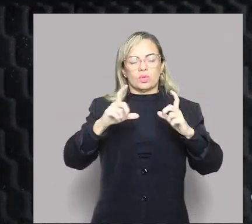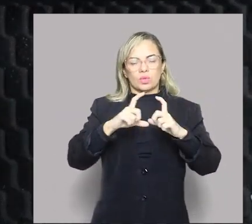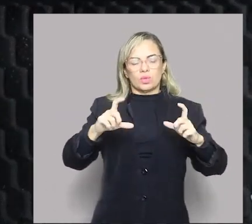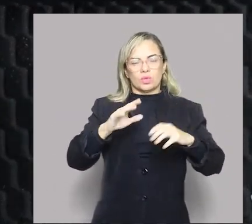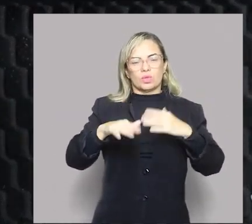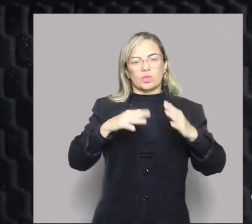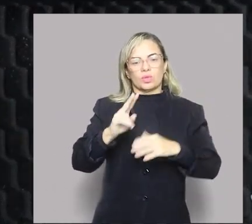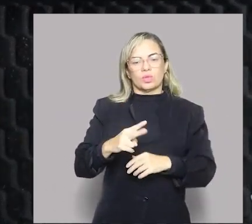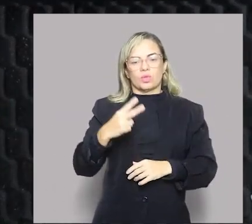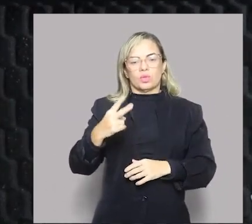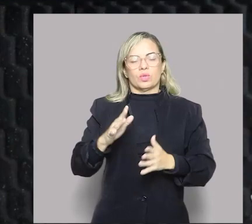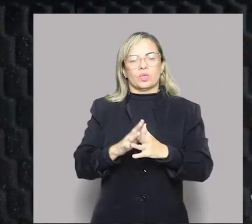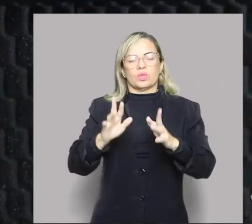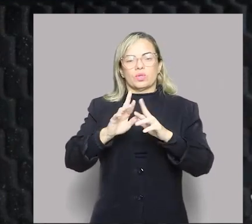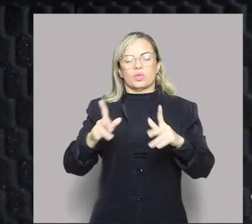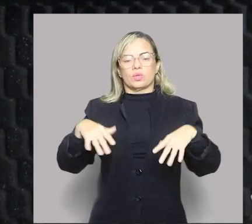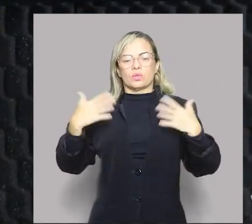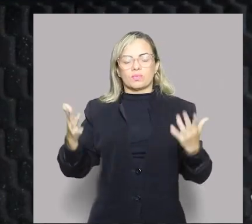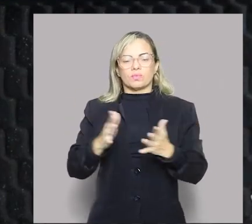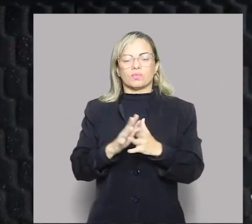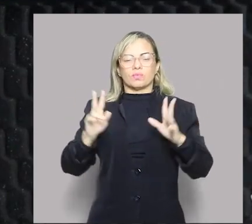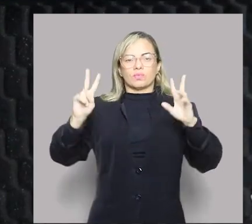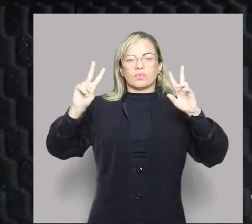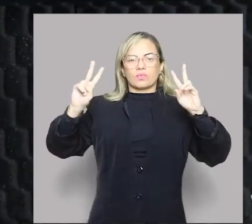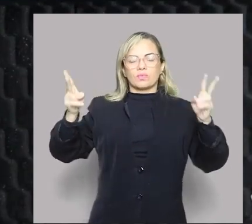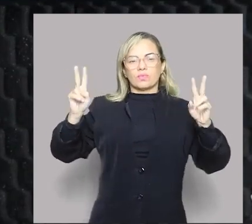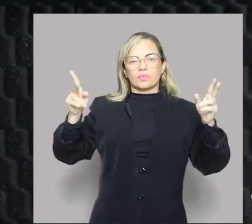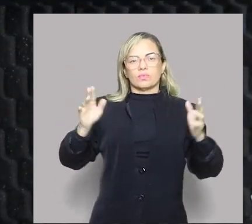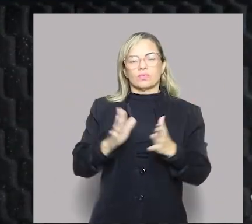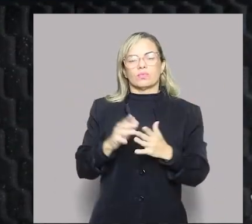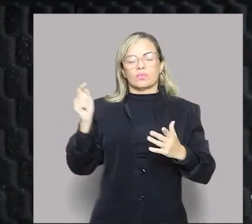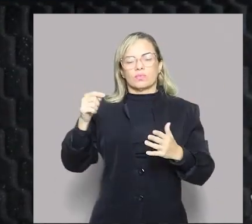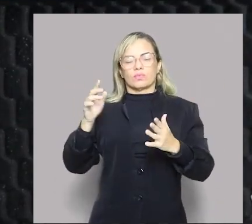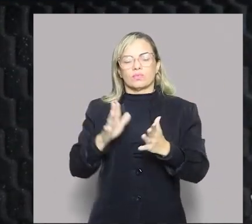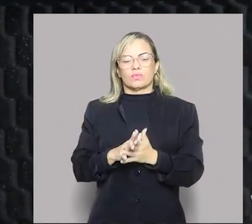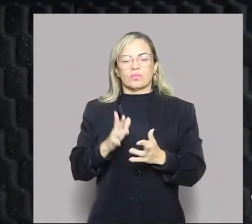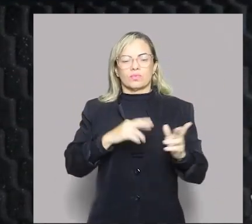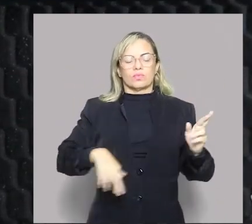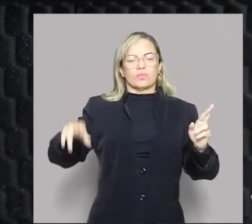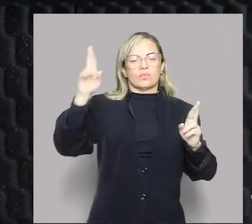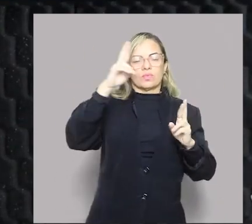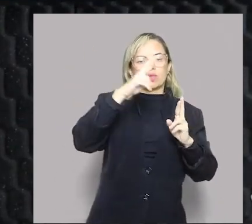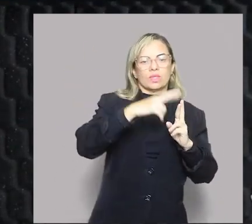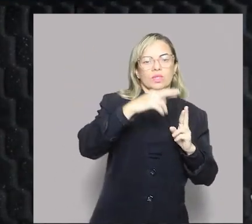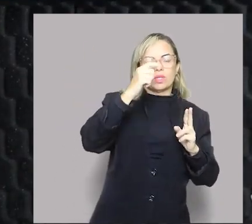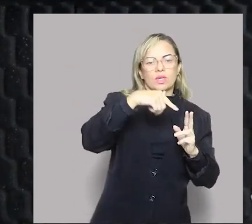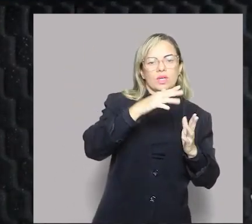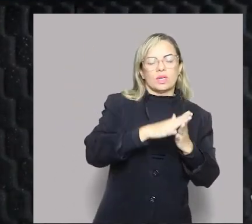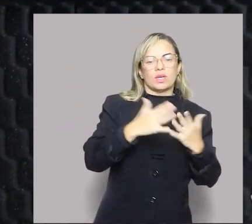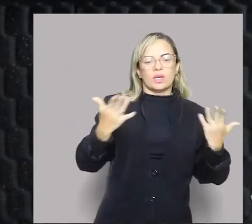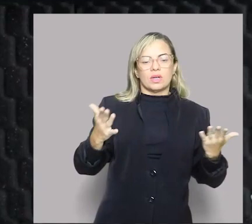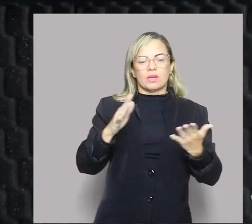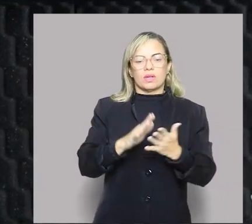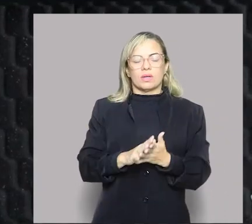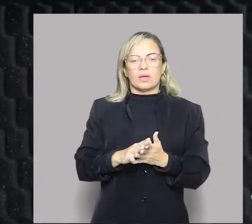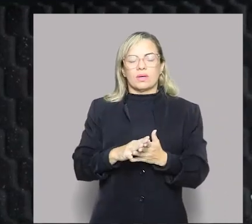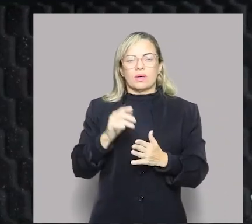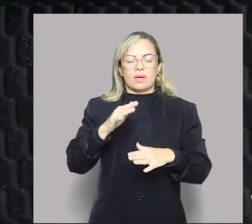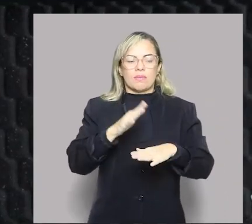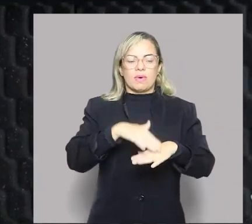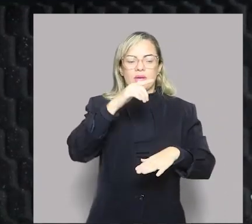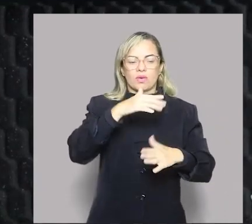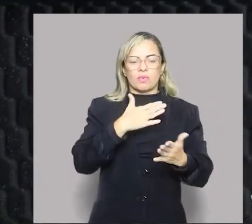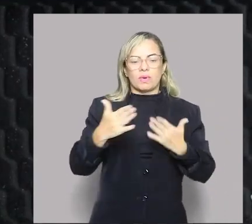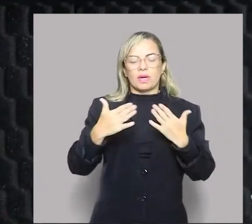que eu estiver trabalhando é um assunto que me remeta mais à referência do que à legitimação, qual é a sua sugestão? O que eu